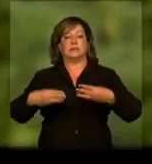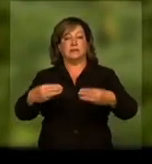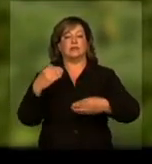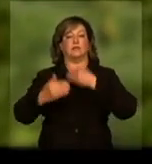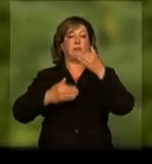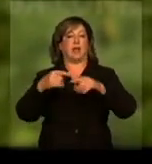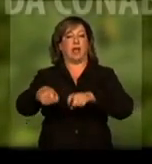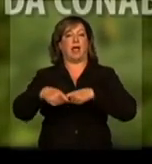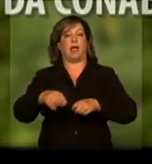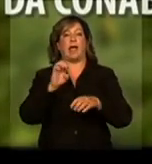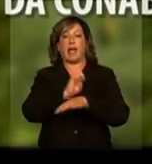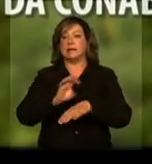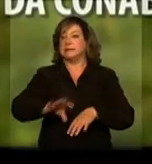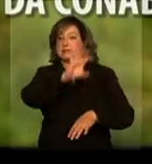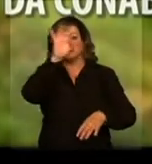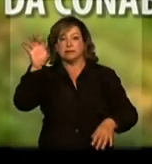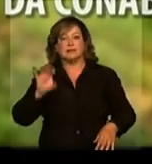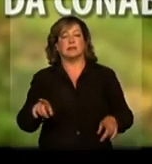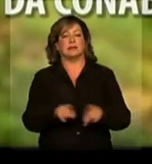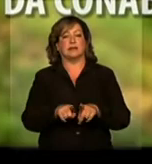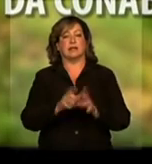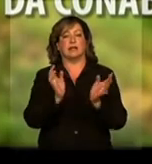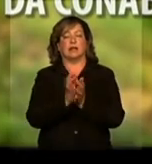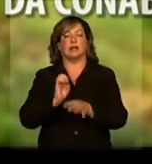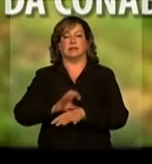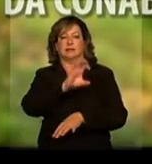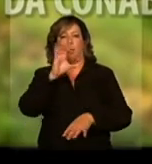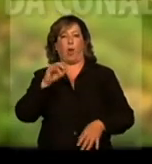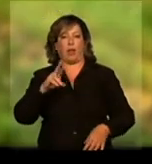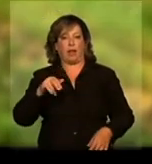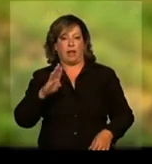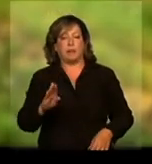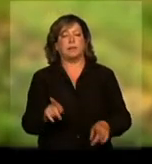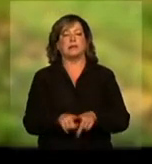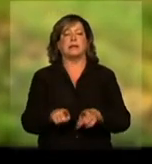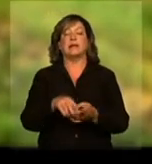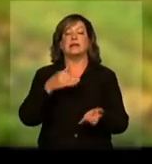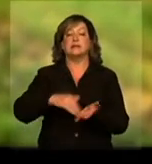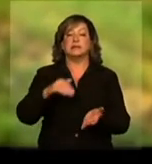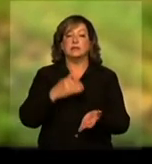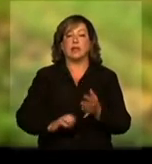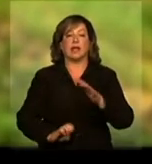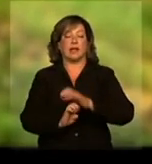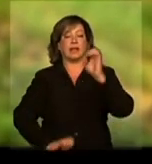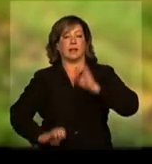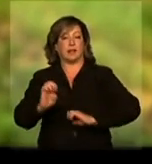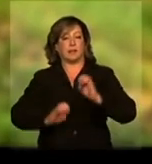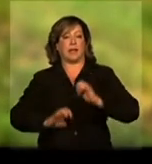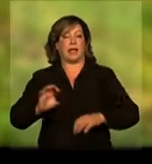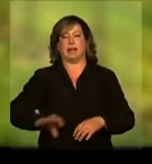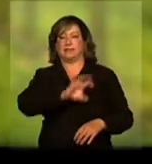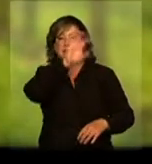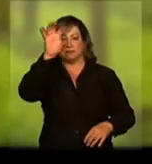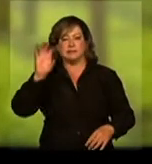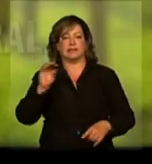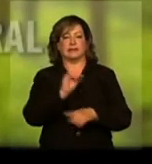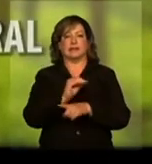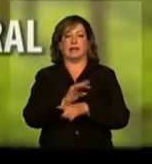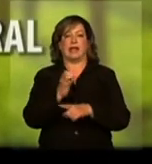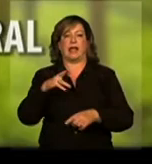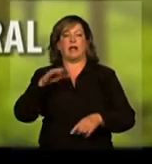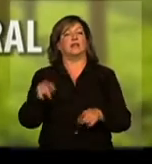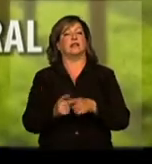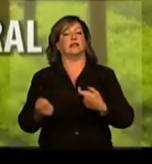Agrário nos estados, nas superintendências estaduais da Conab e nos escritórios das empresas estaduais de assistência técnica